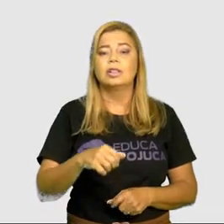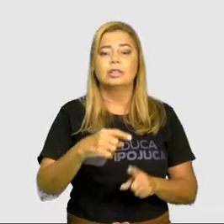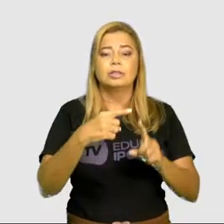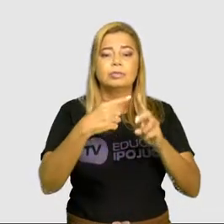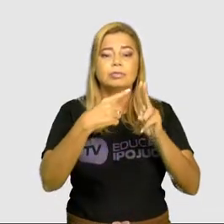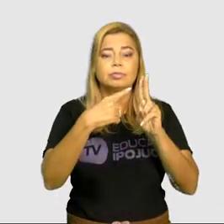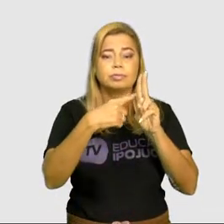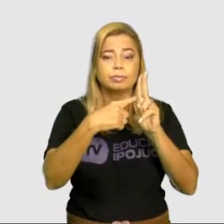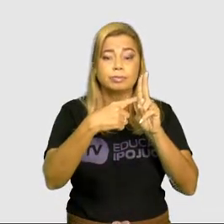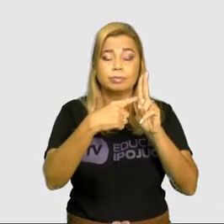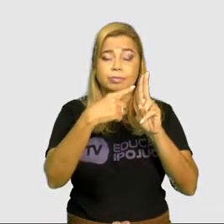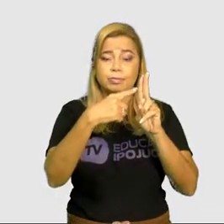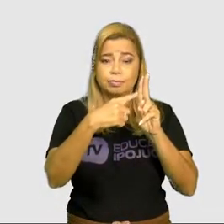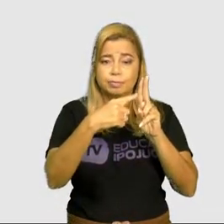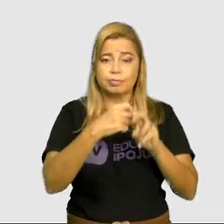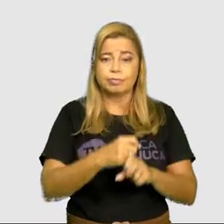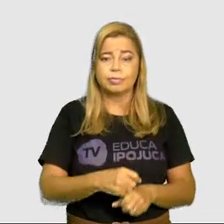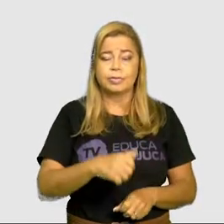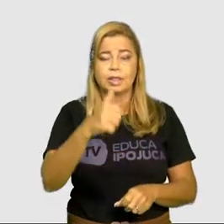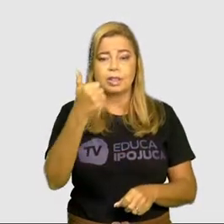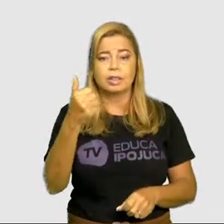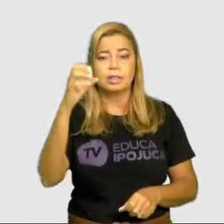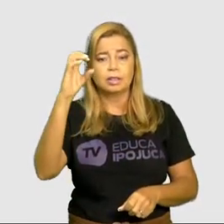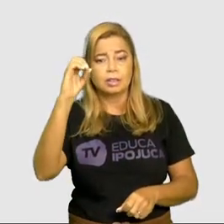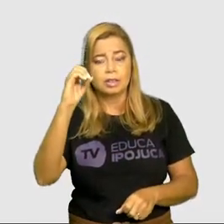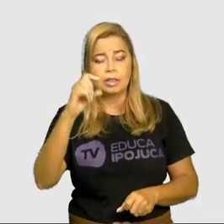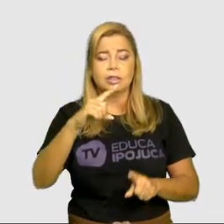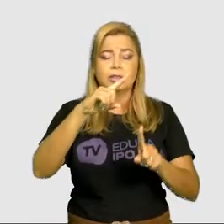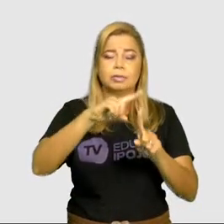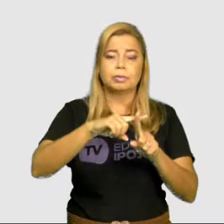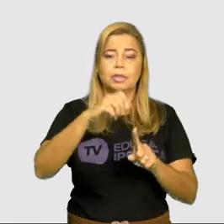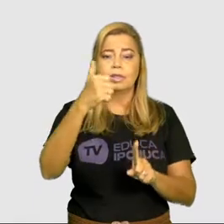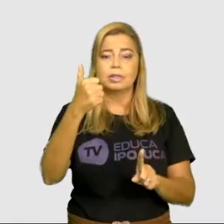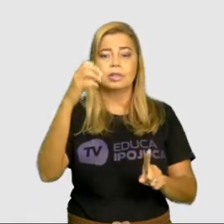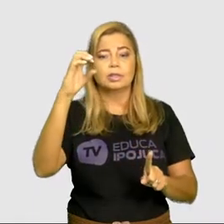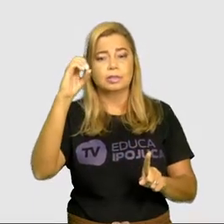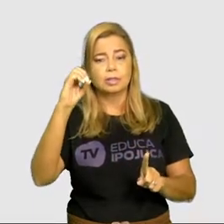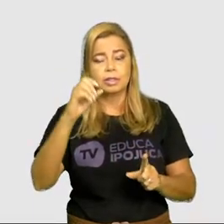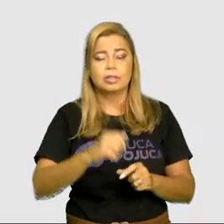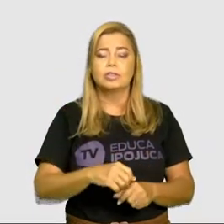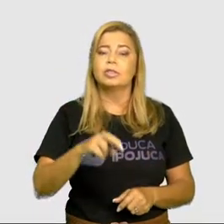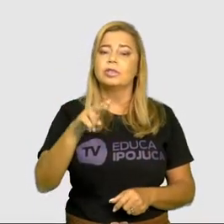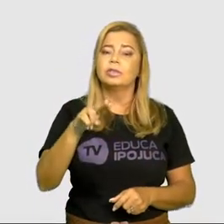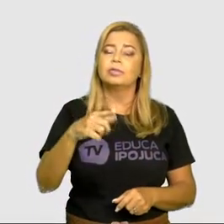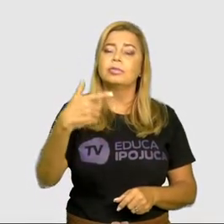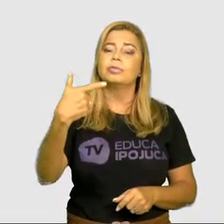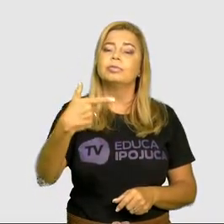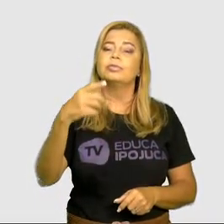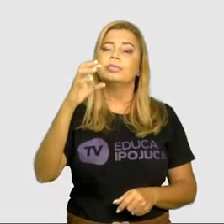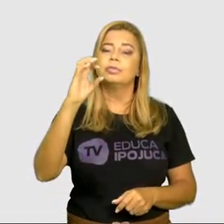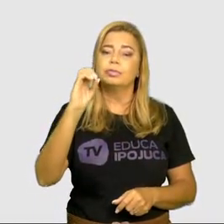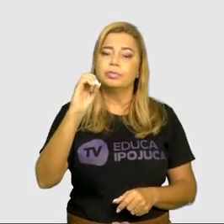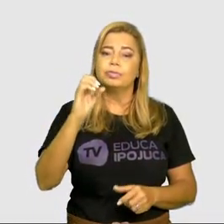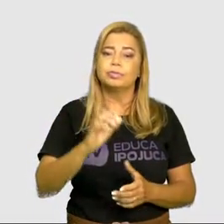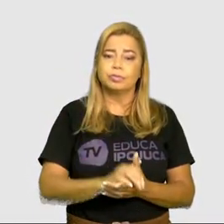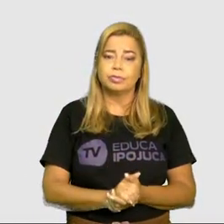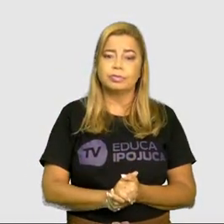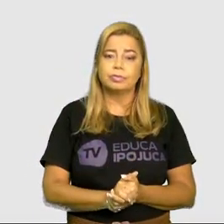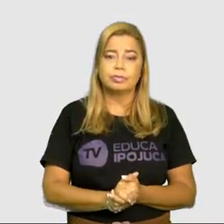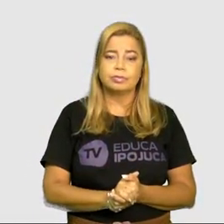nós temos 20 porque 10 mais 10 e 20 Então temos